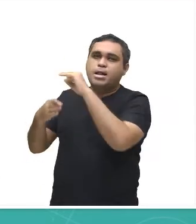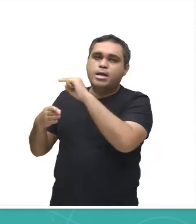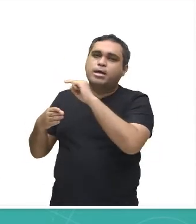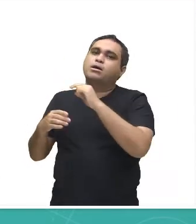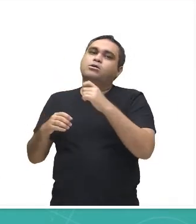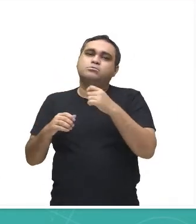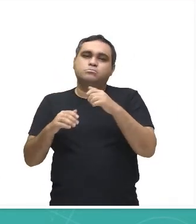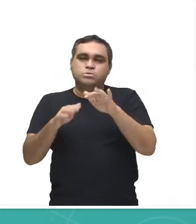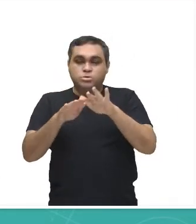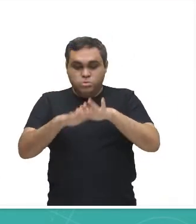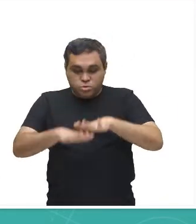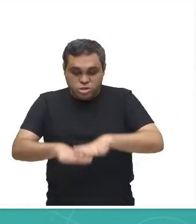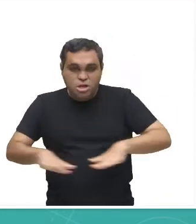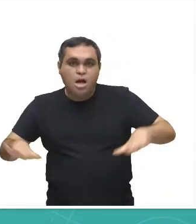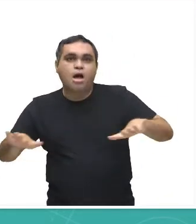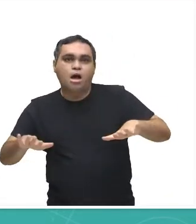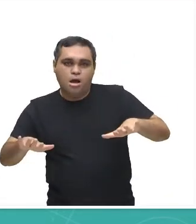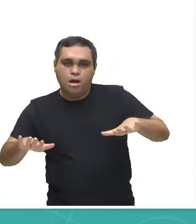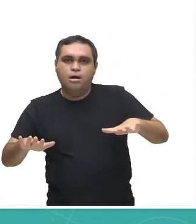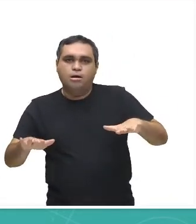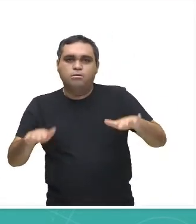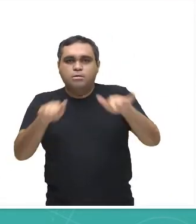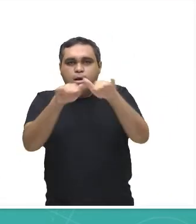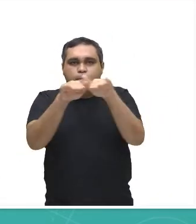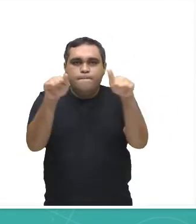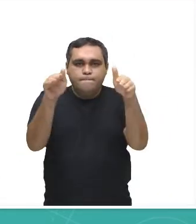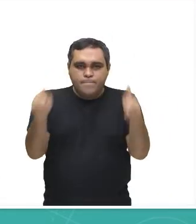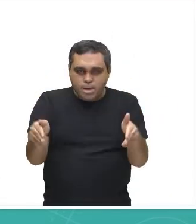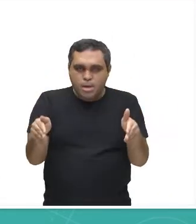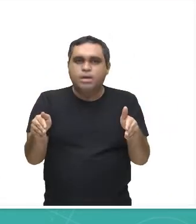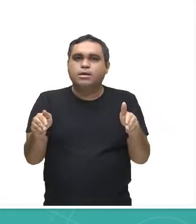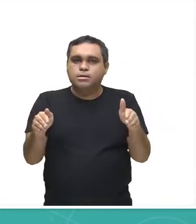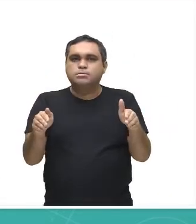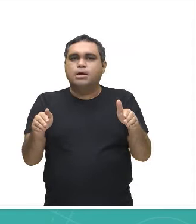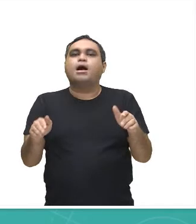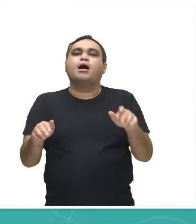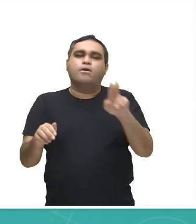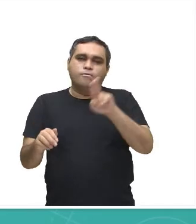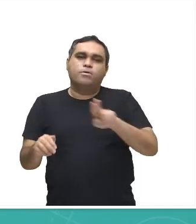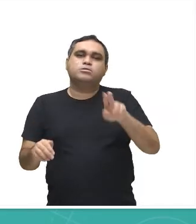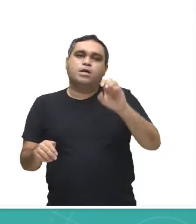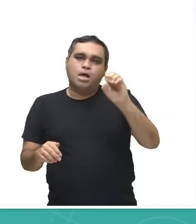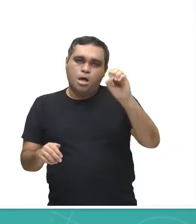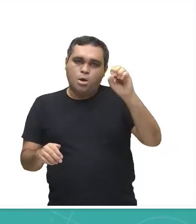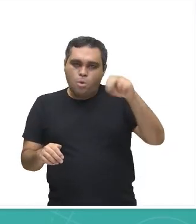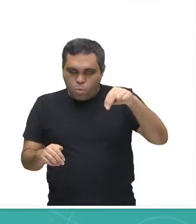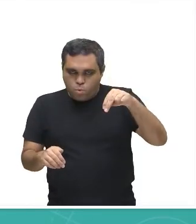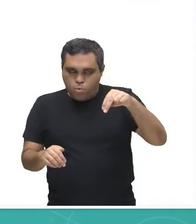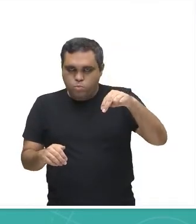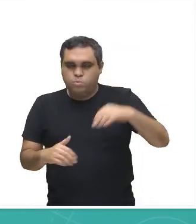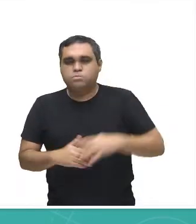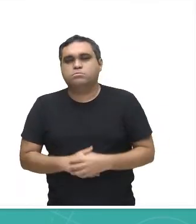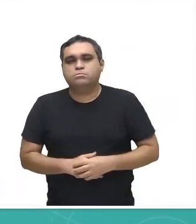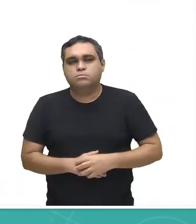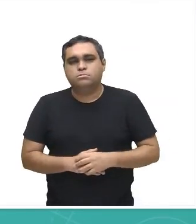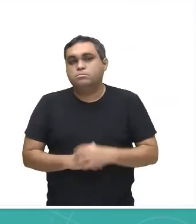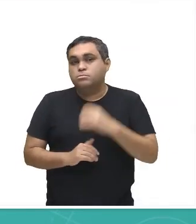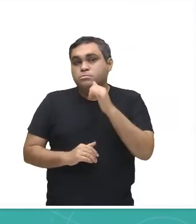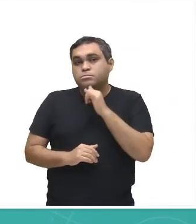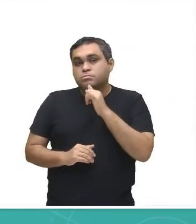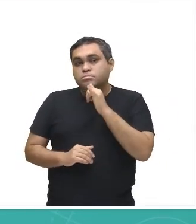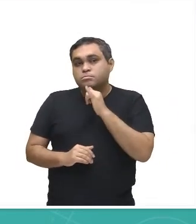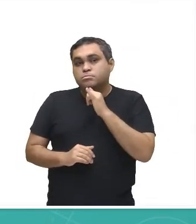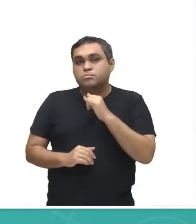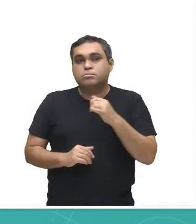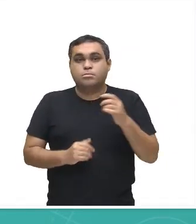na cadeira, sobre algum lugar, você vai utilizar a preposition on. Vejam comigo aqui o exemplo. The